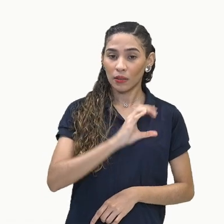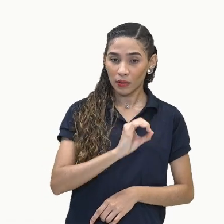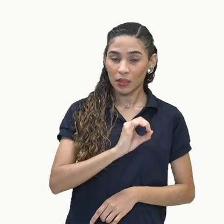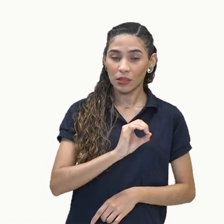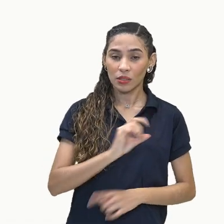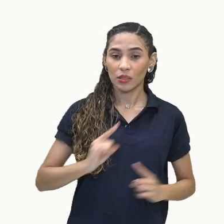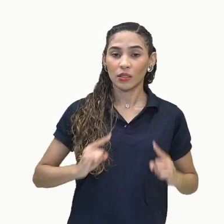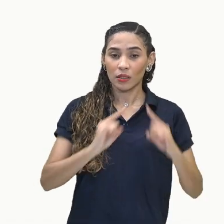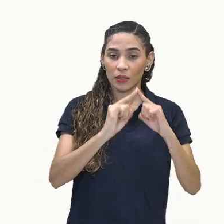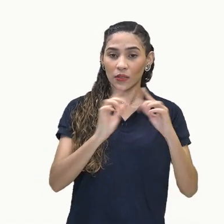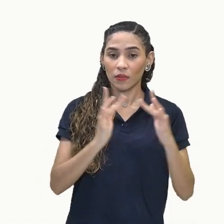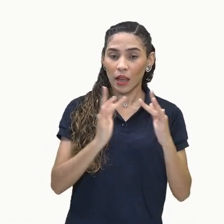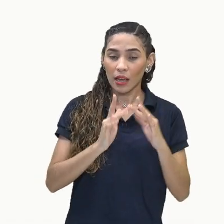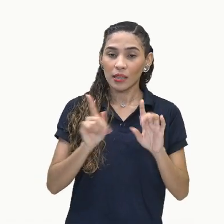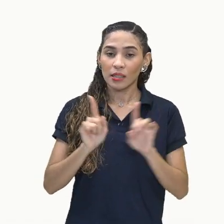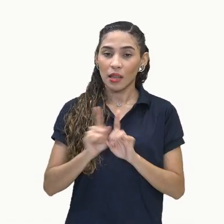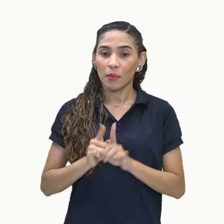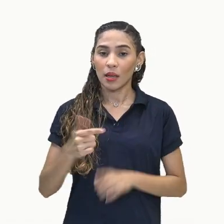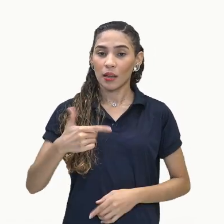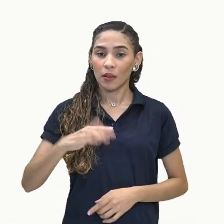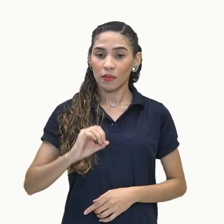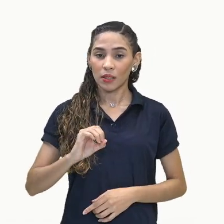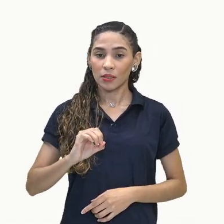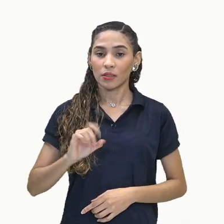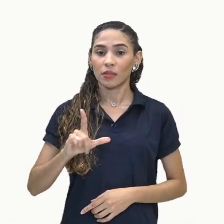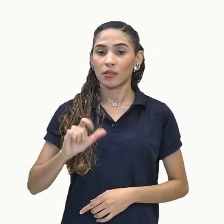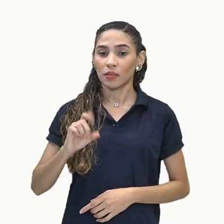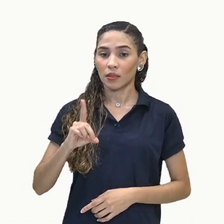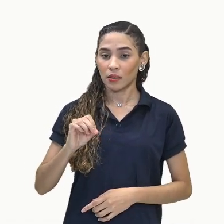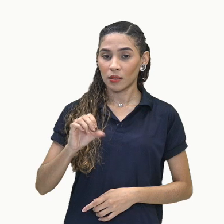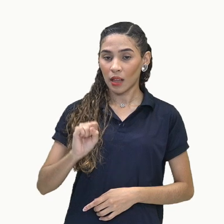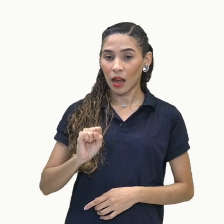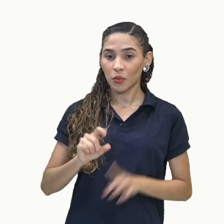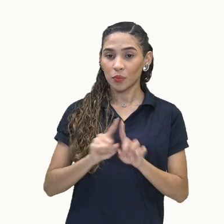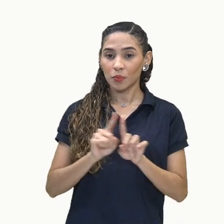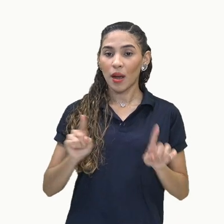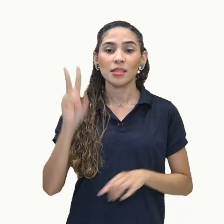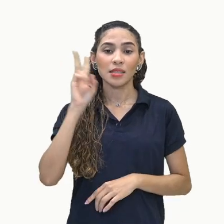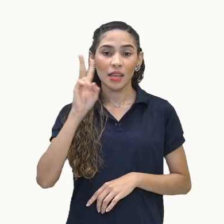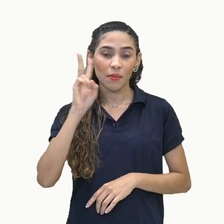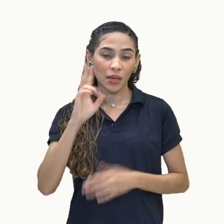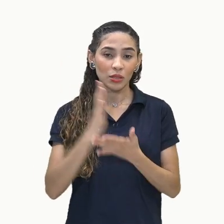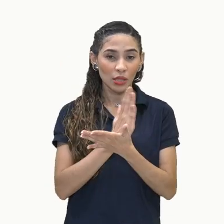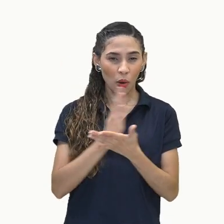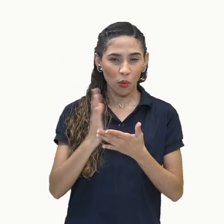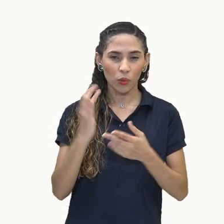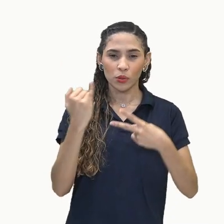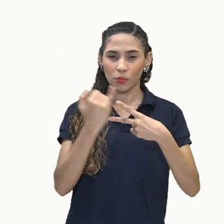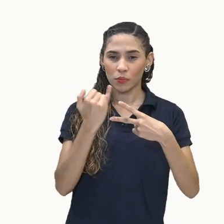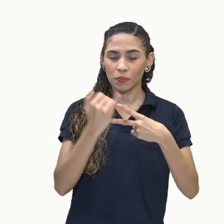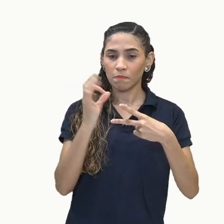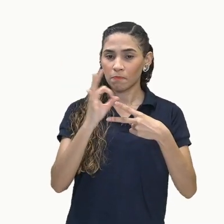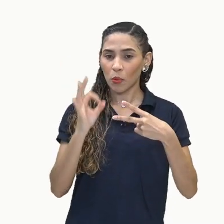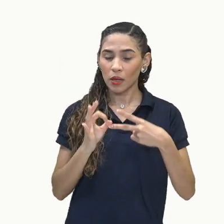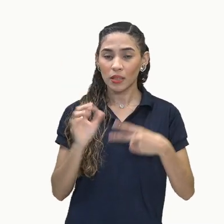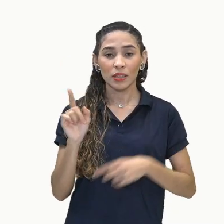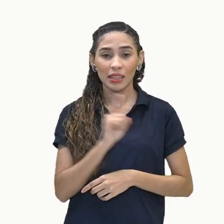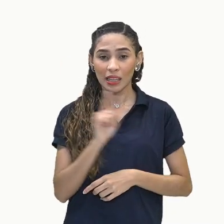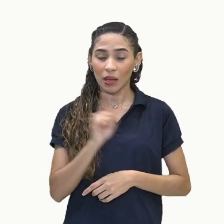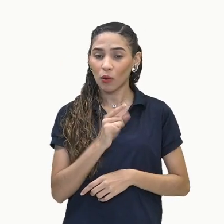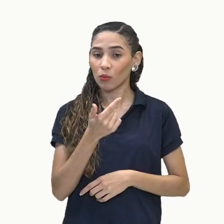vértices e 20 lados. Tudo bem? Lembrando que alguns polígonos, eles não